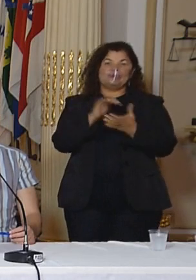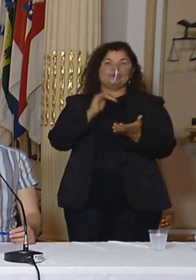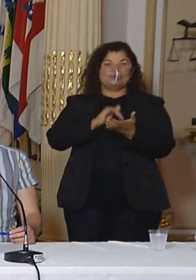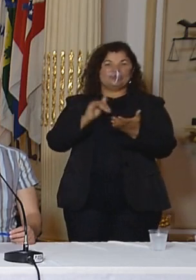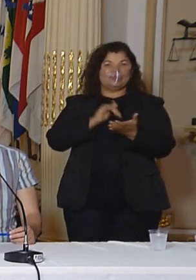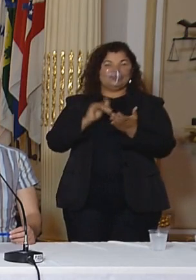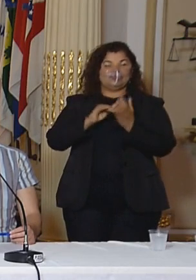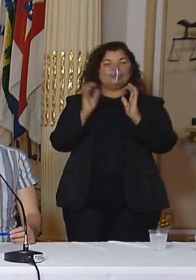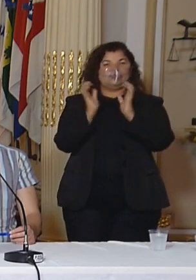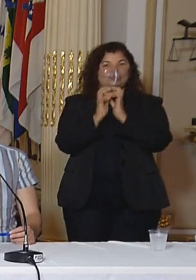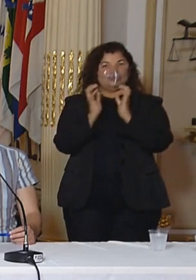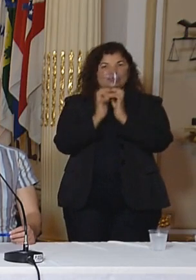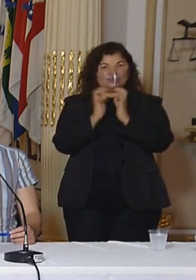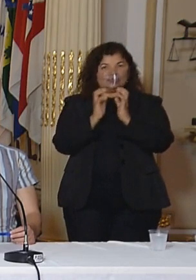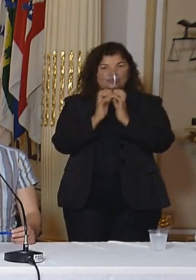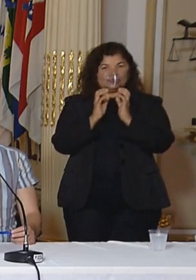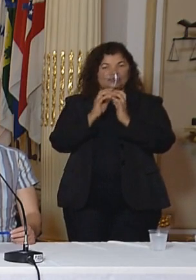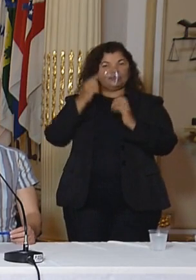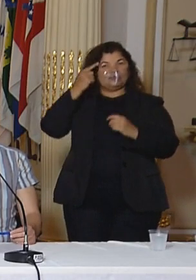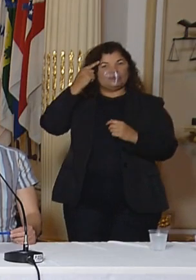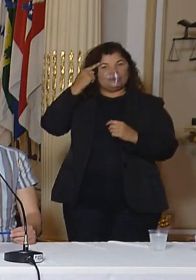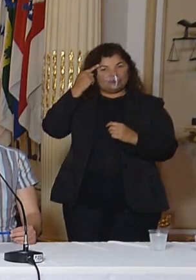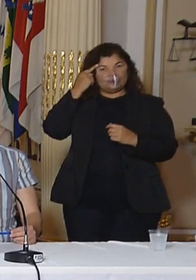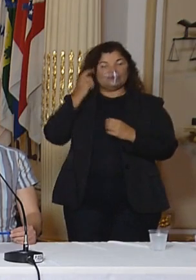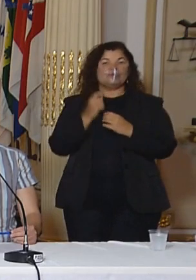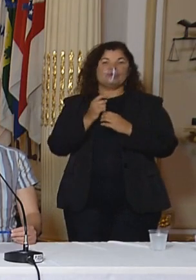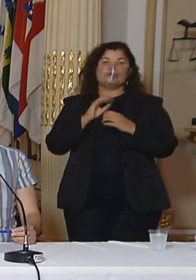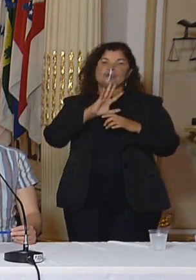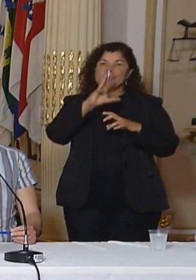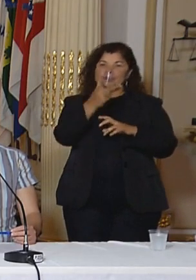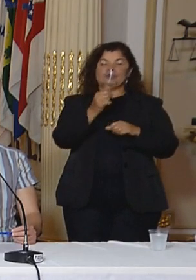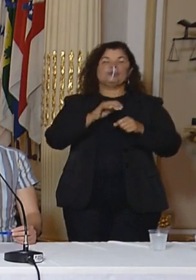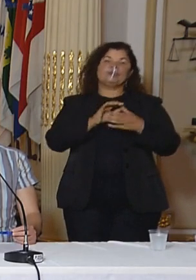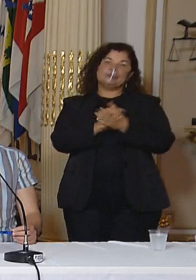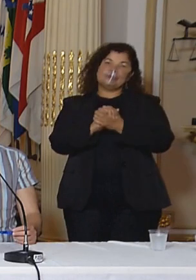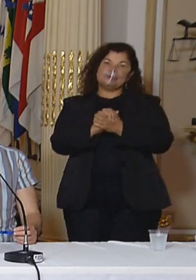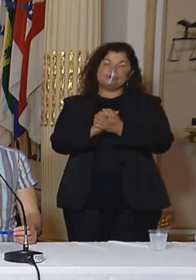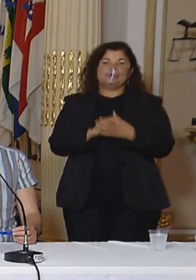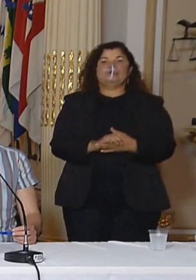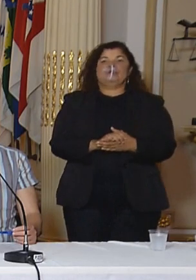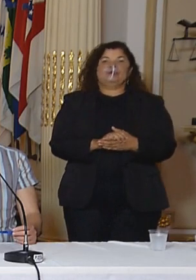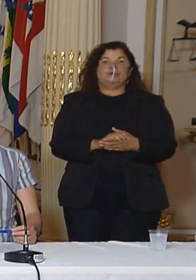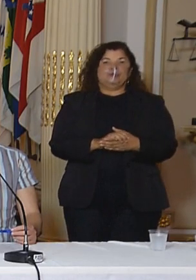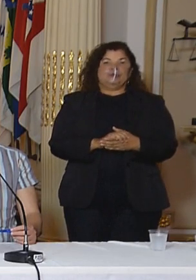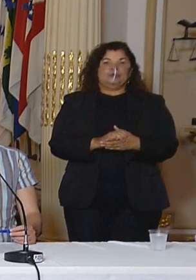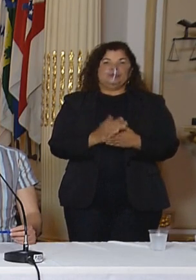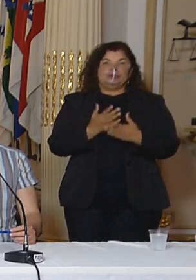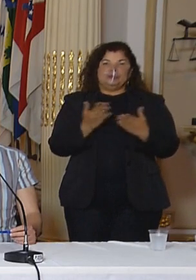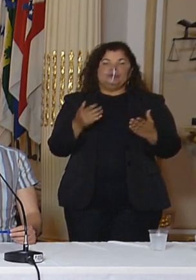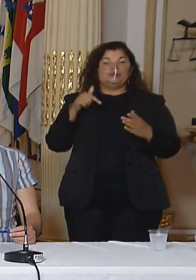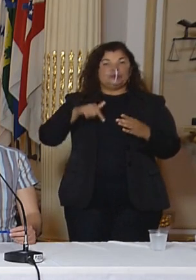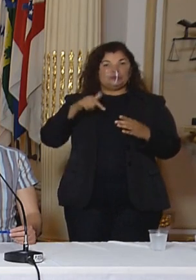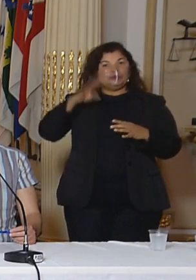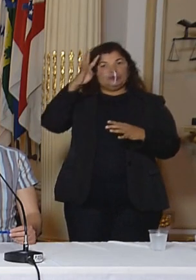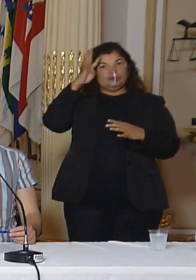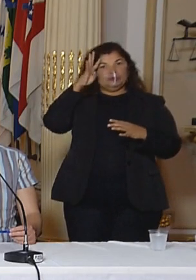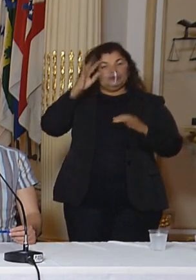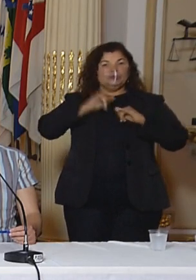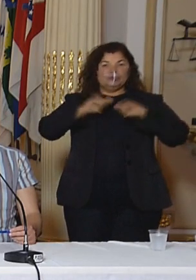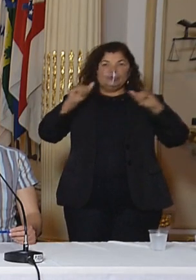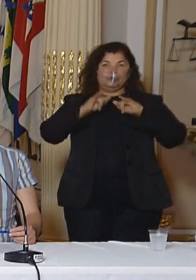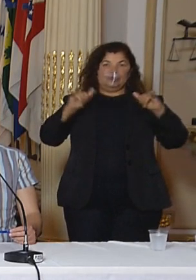saúde, doutor Jailson. Saudar a todas e todos. Bom, no boletim dessa quarta-feira,